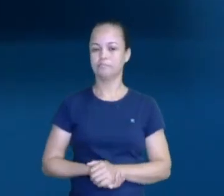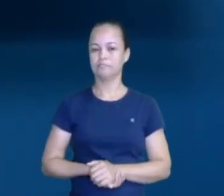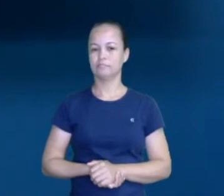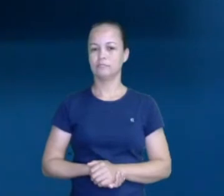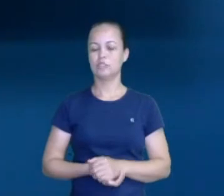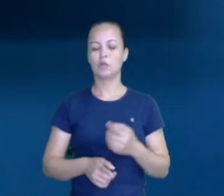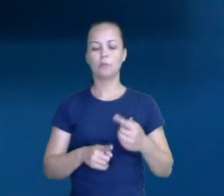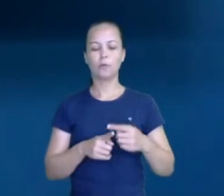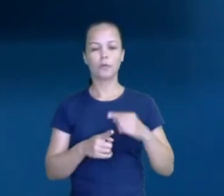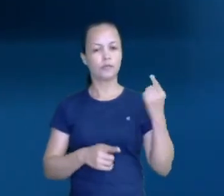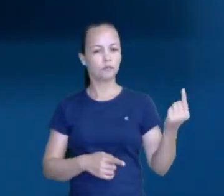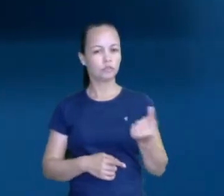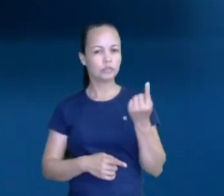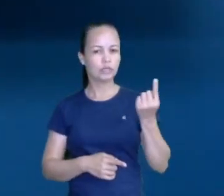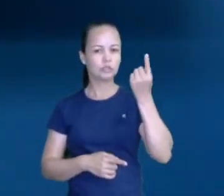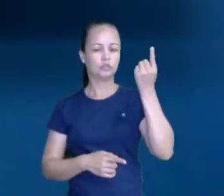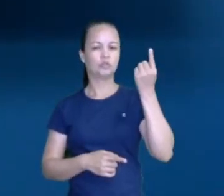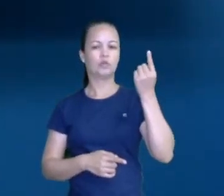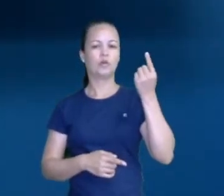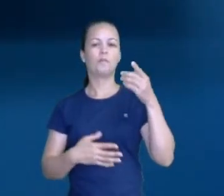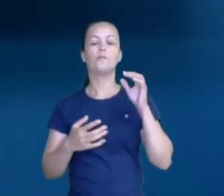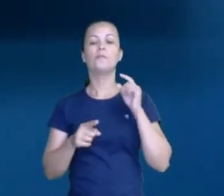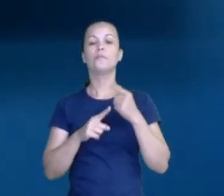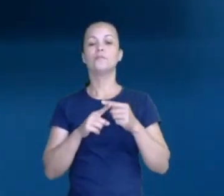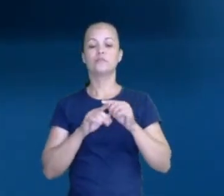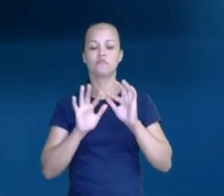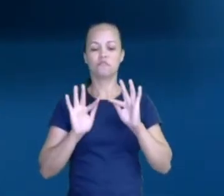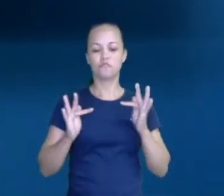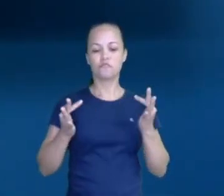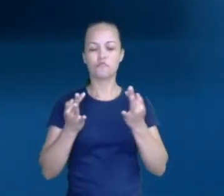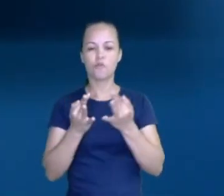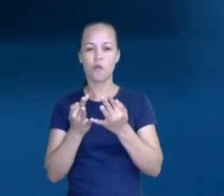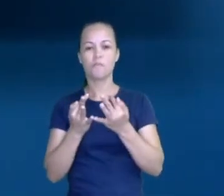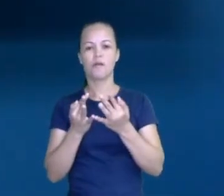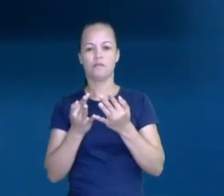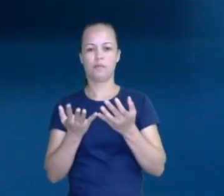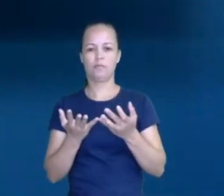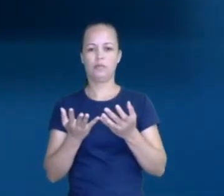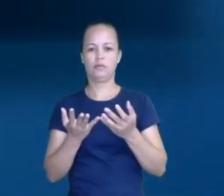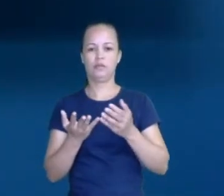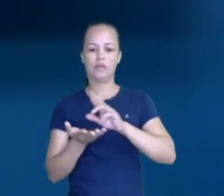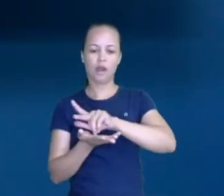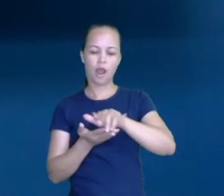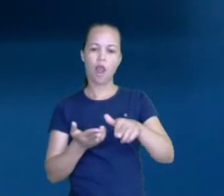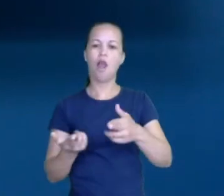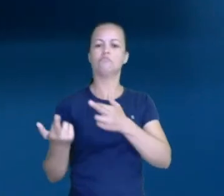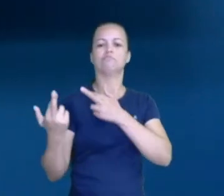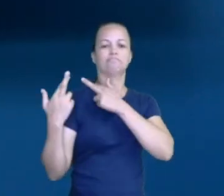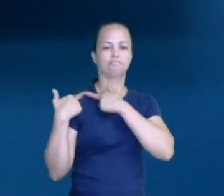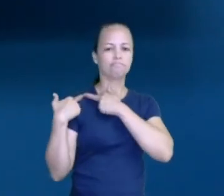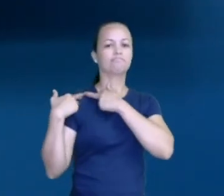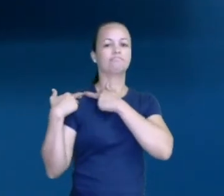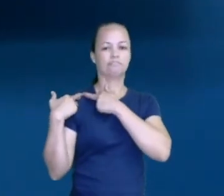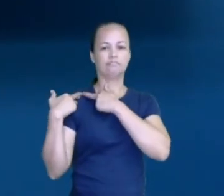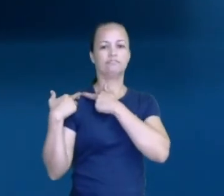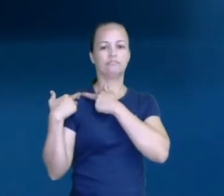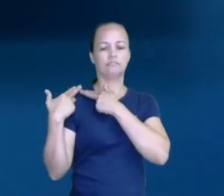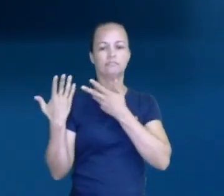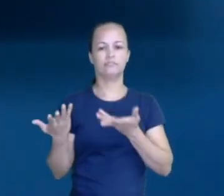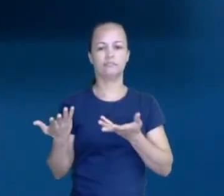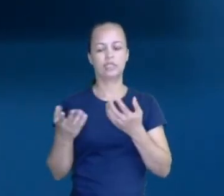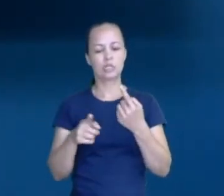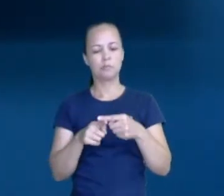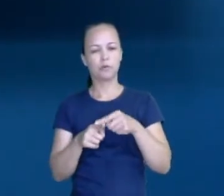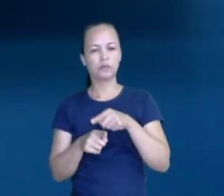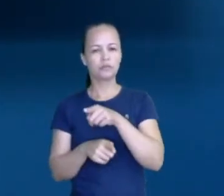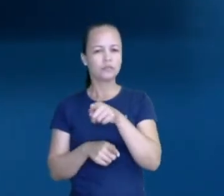os adultos vão formar família e isso inclui muitas responsabilidades. Porque quando